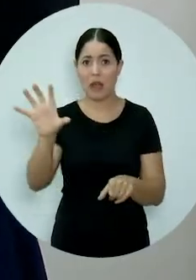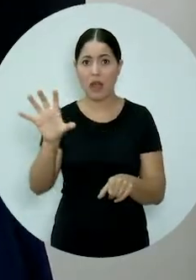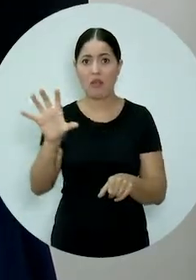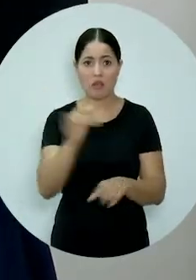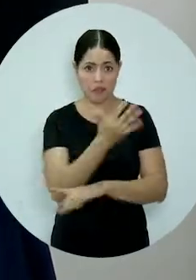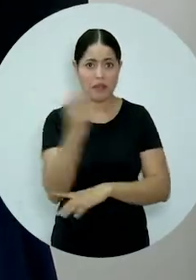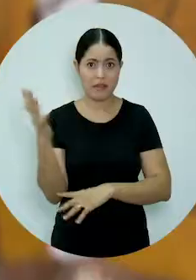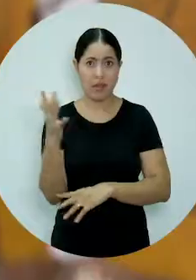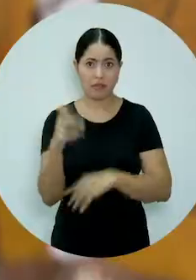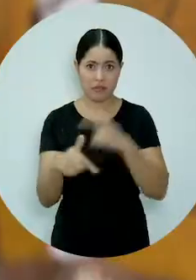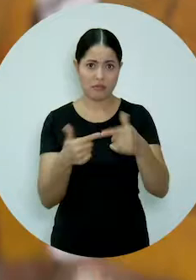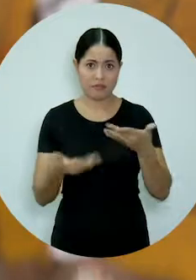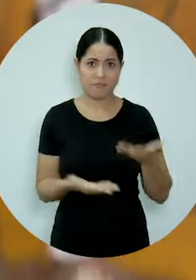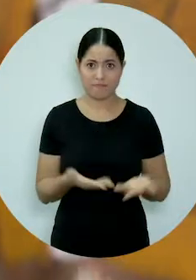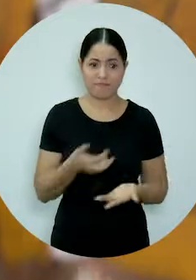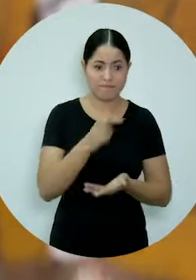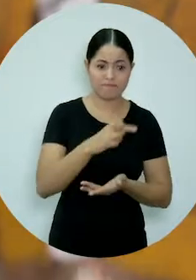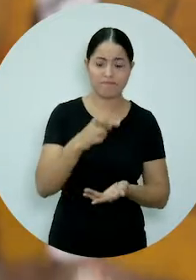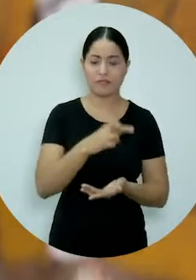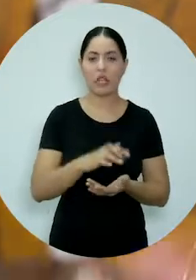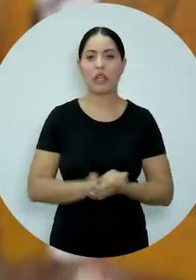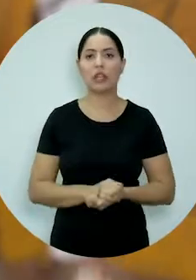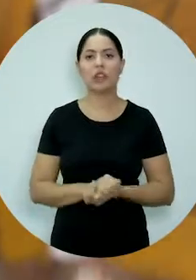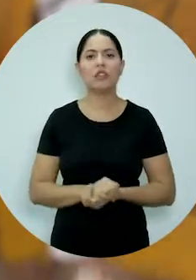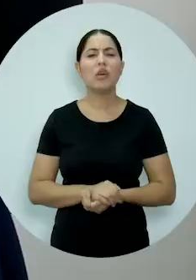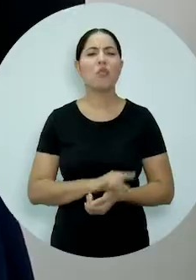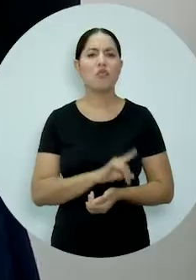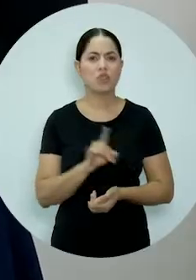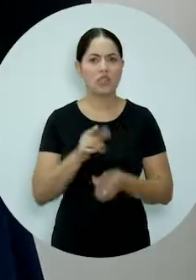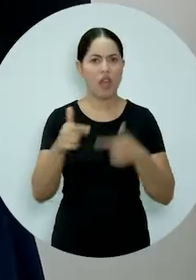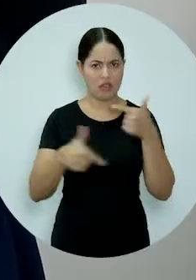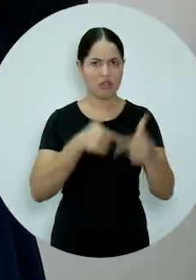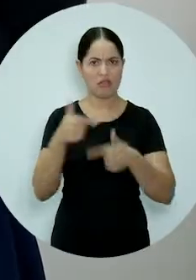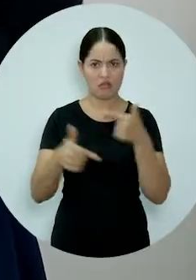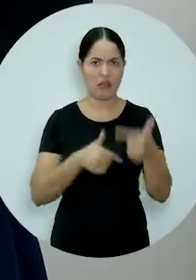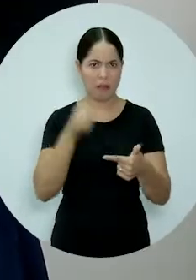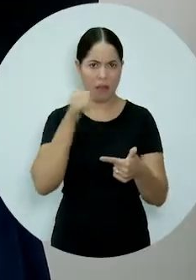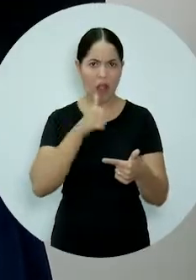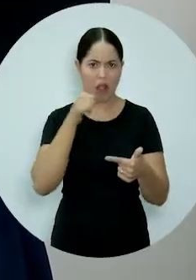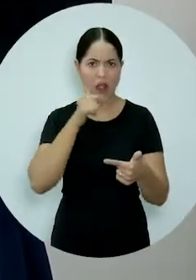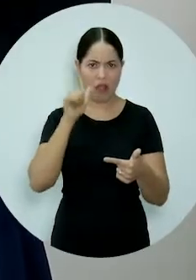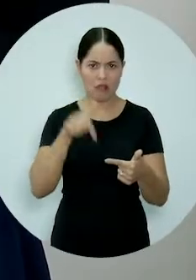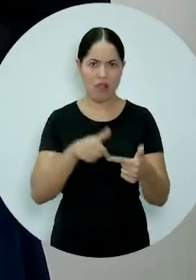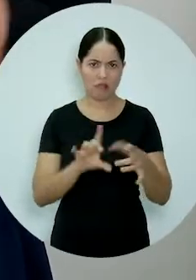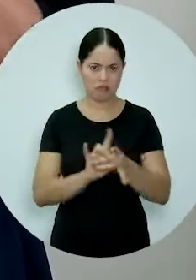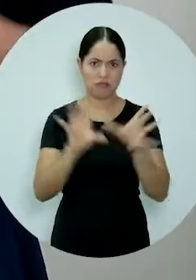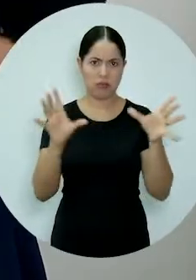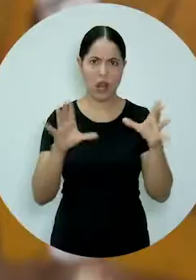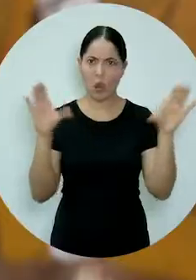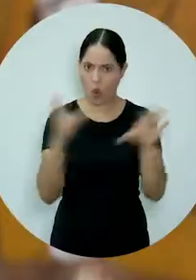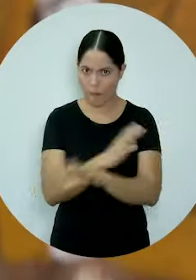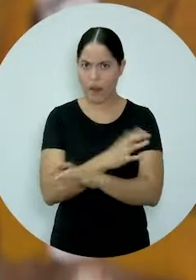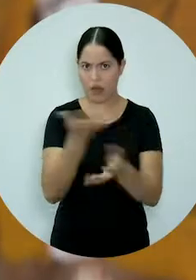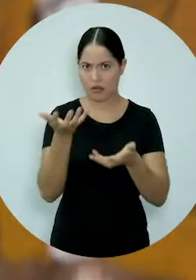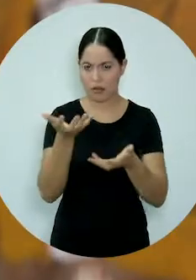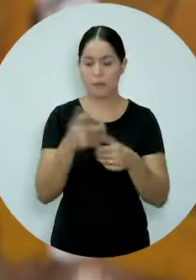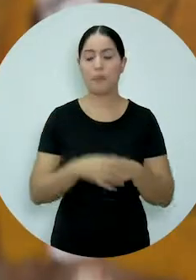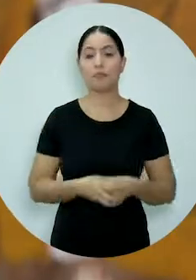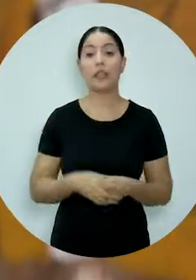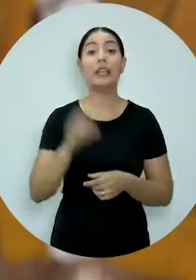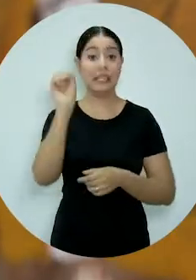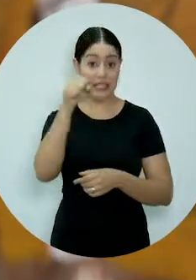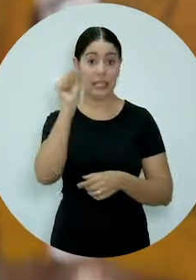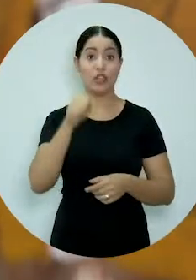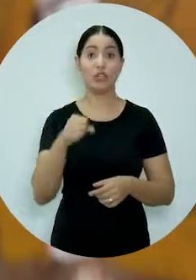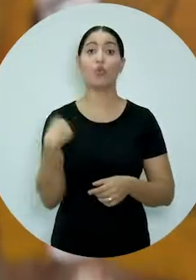para o órgão ambiental. E hoje a senhora com a comissão trabalha numa busca por uma lei geral de licenciamento ambiental completa. Nós